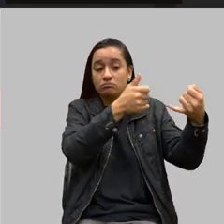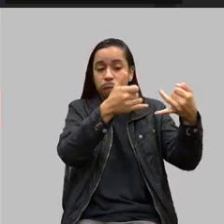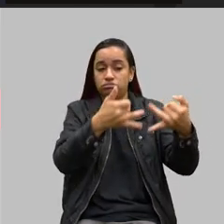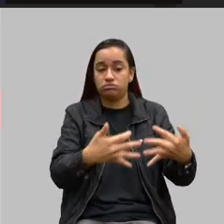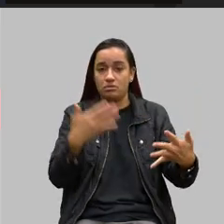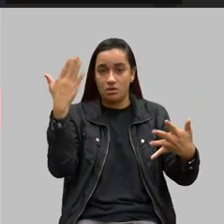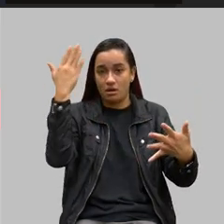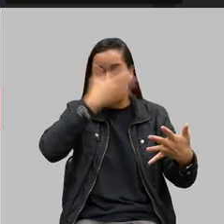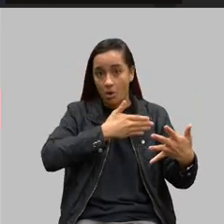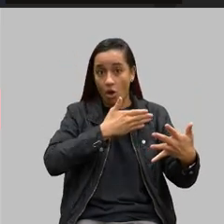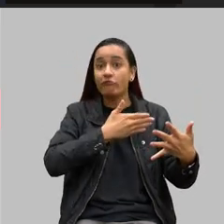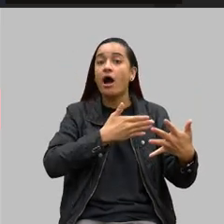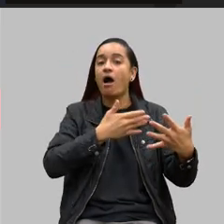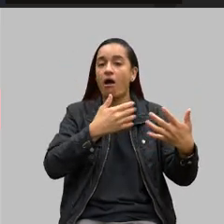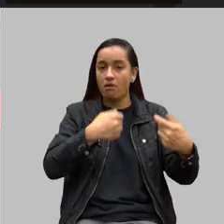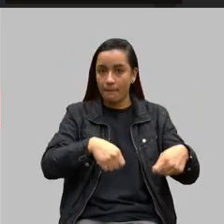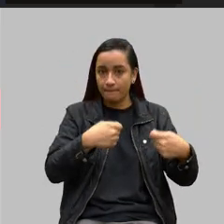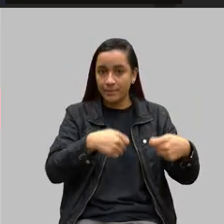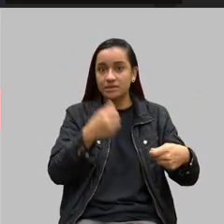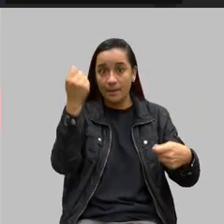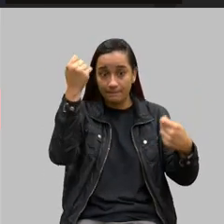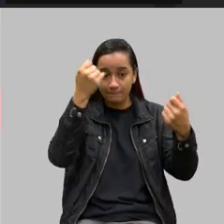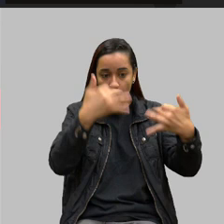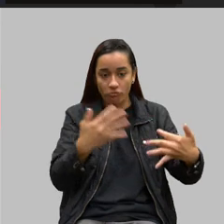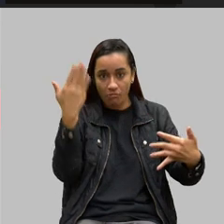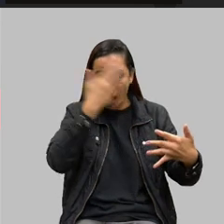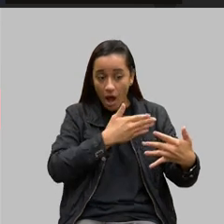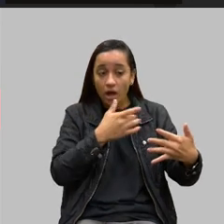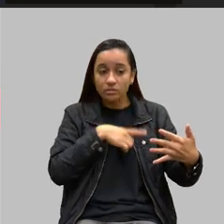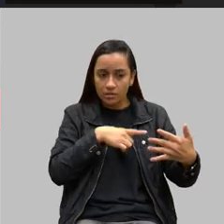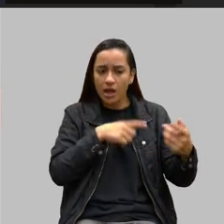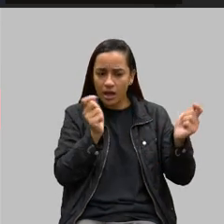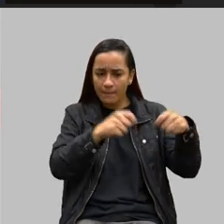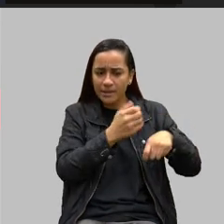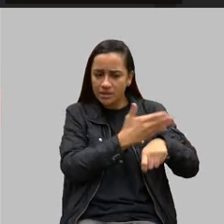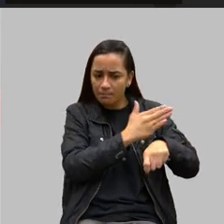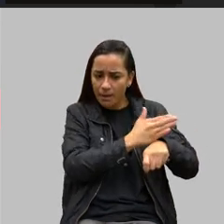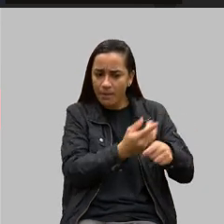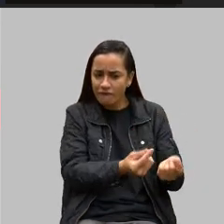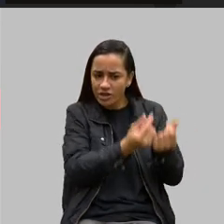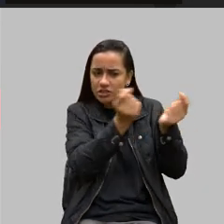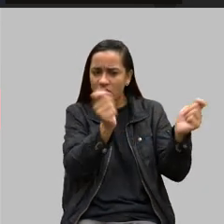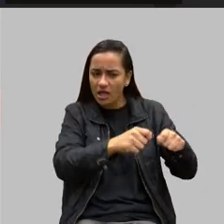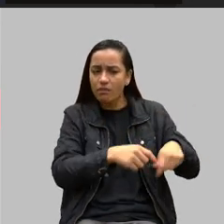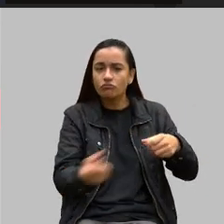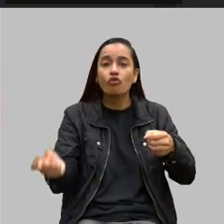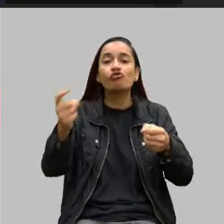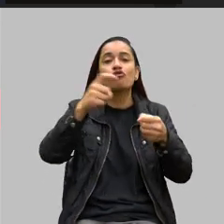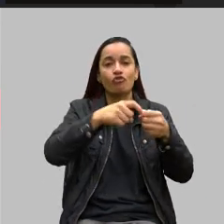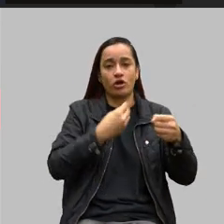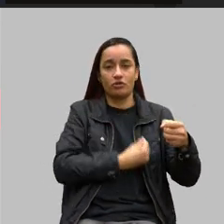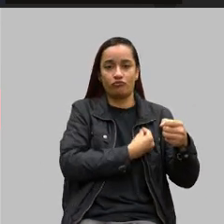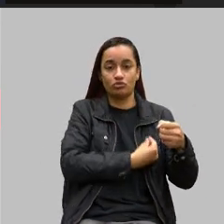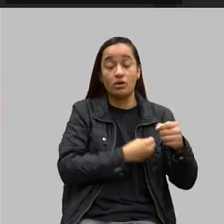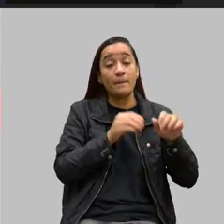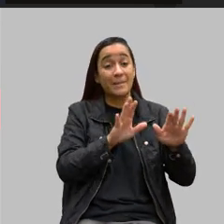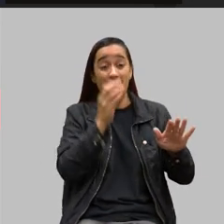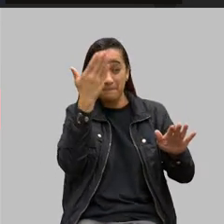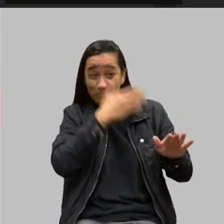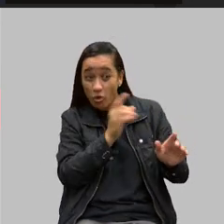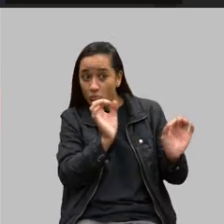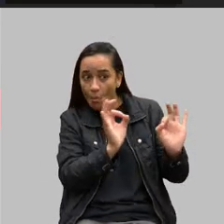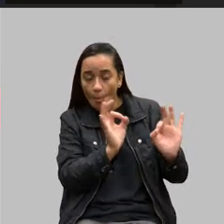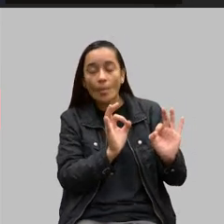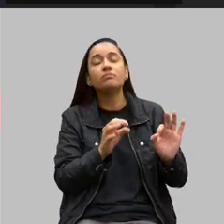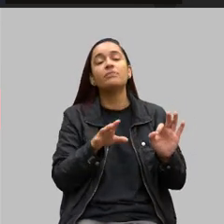comprovar que tem capacidade operacional e financeira ela retoma as linhas mas se ela não comprovar a gente vai para um caminho de caducidade